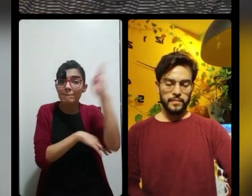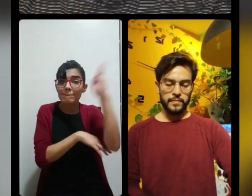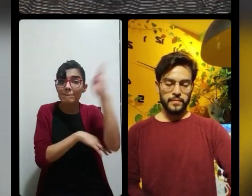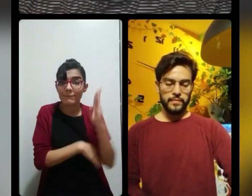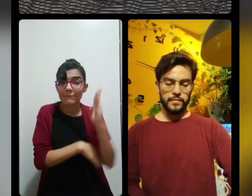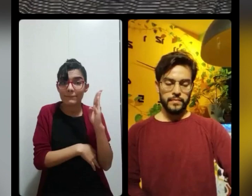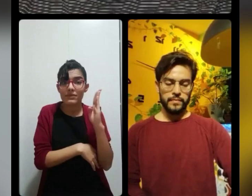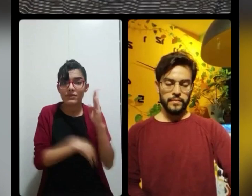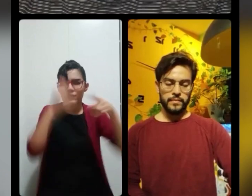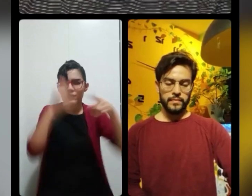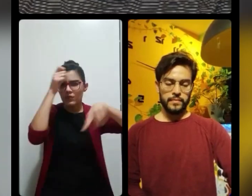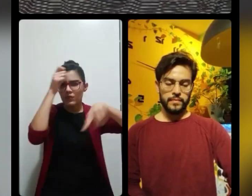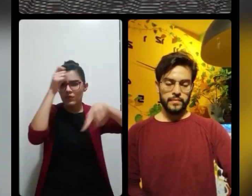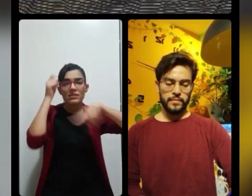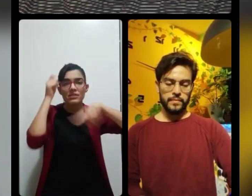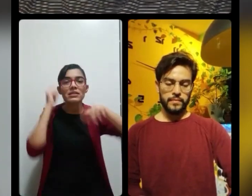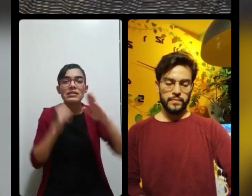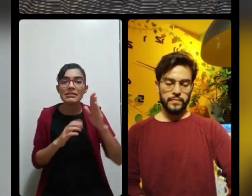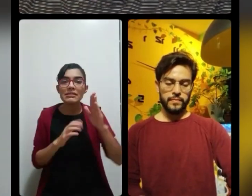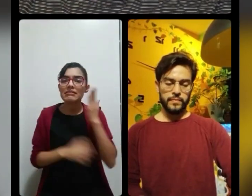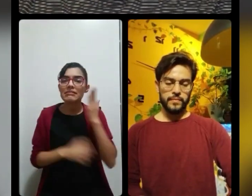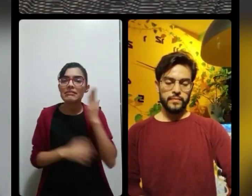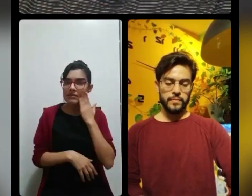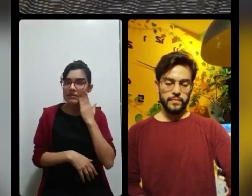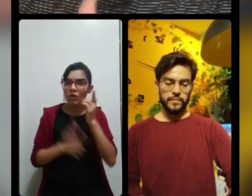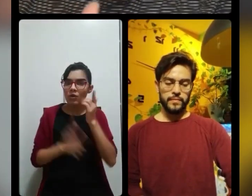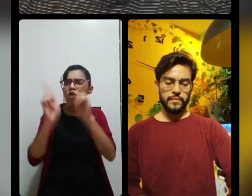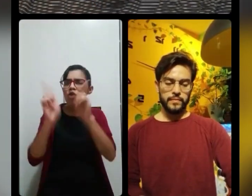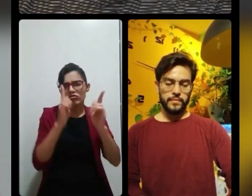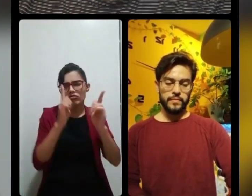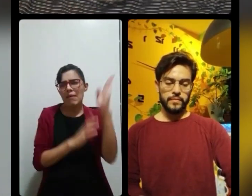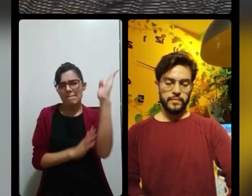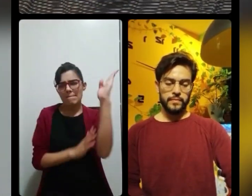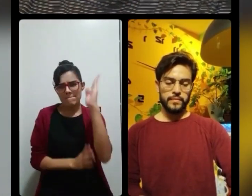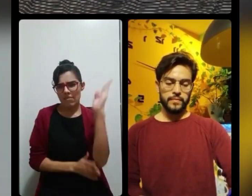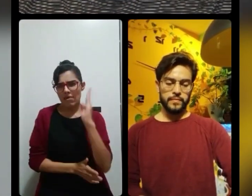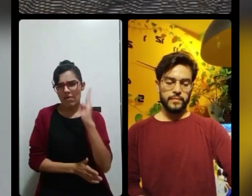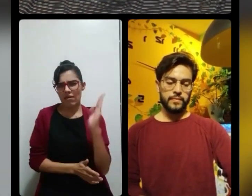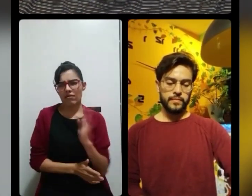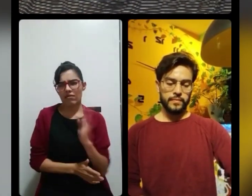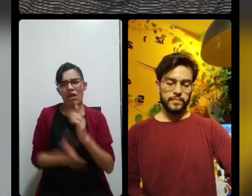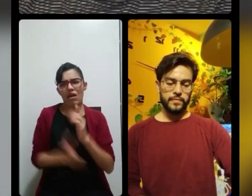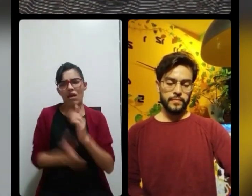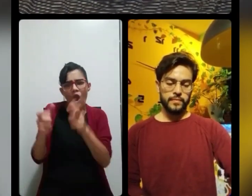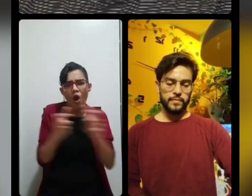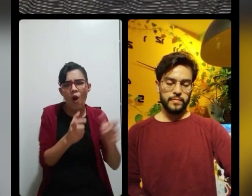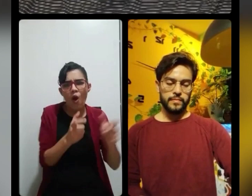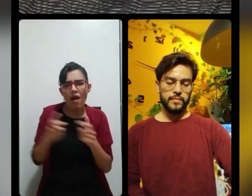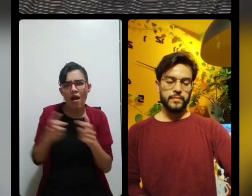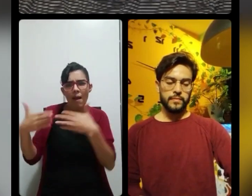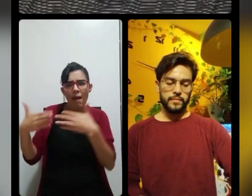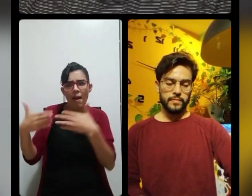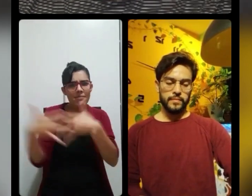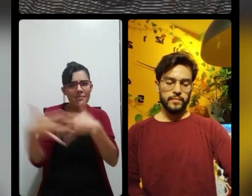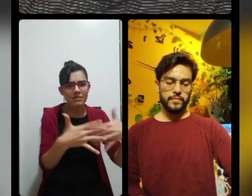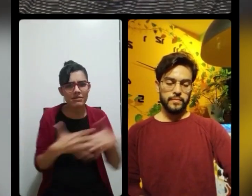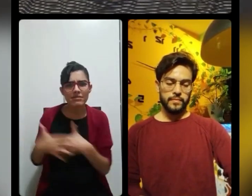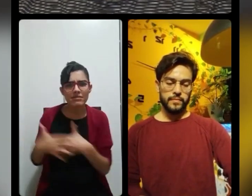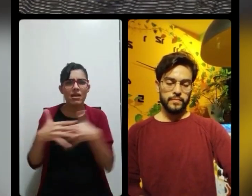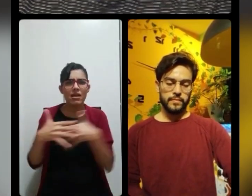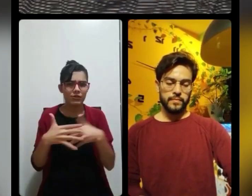são locais, como diria Chaplin, a vida é um assunto local, mas há gestos universais, e